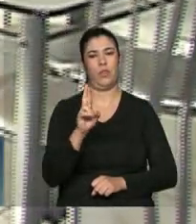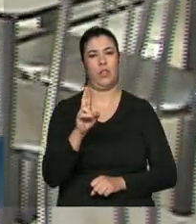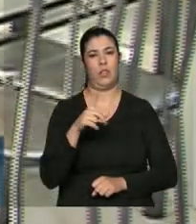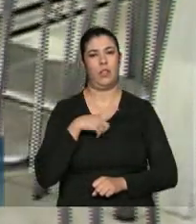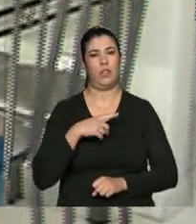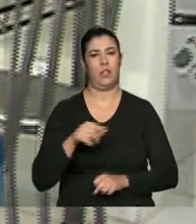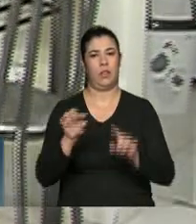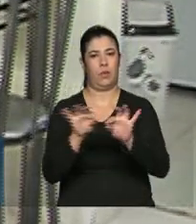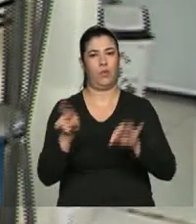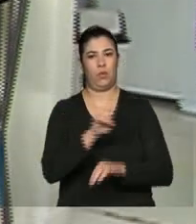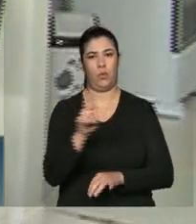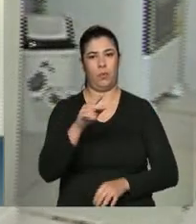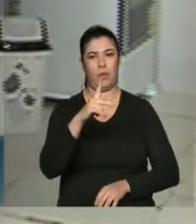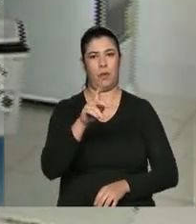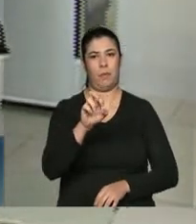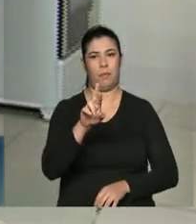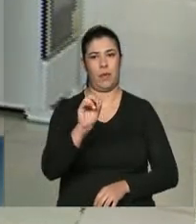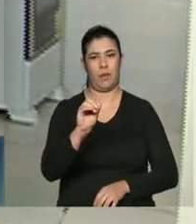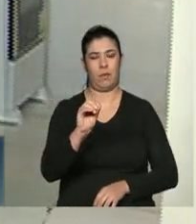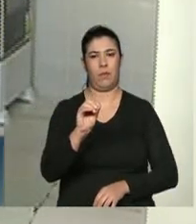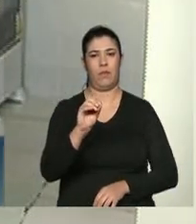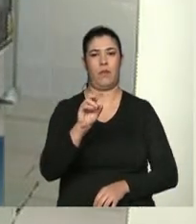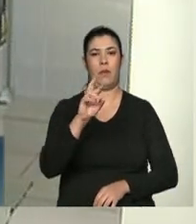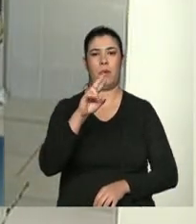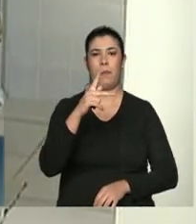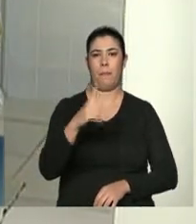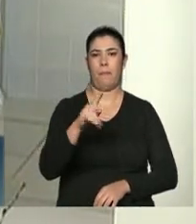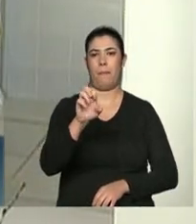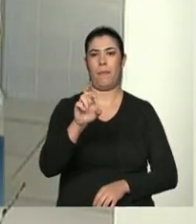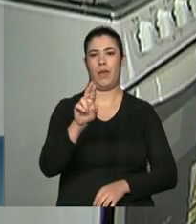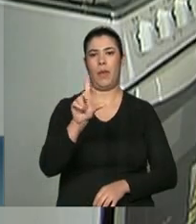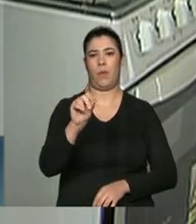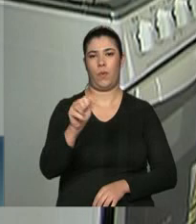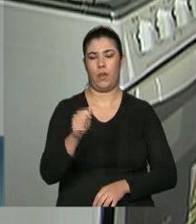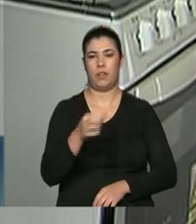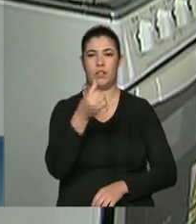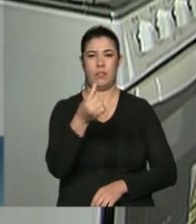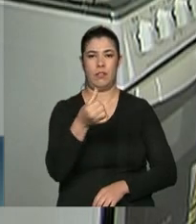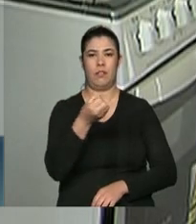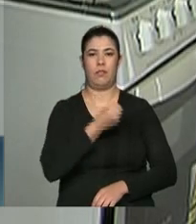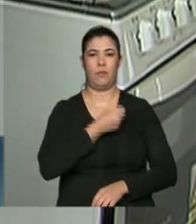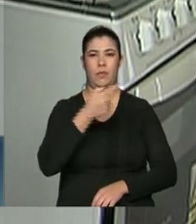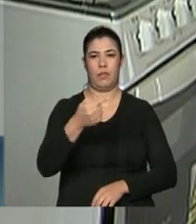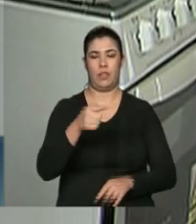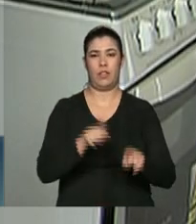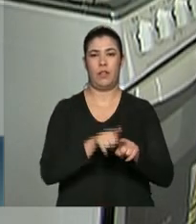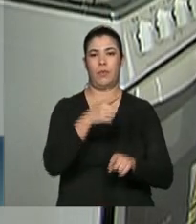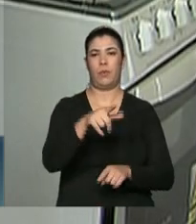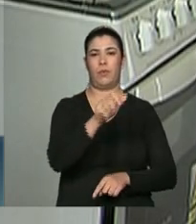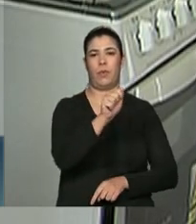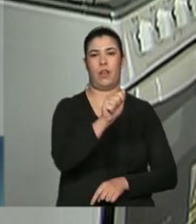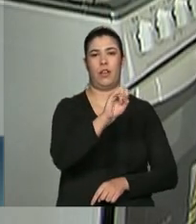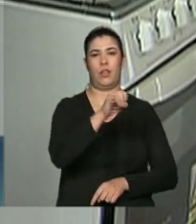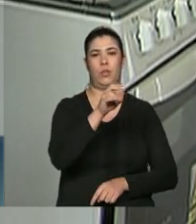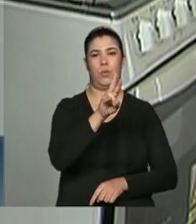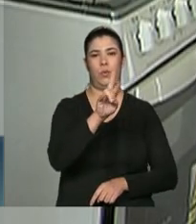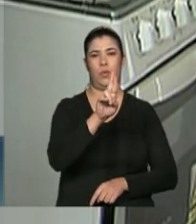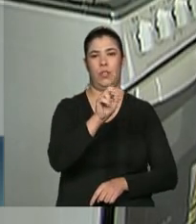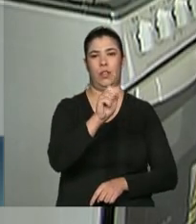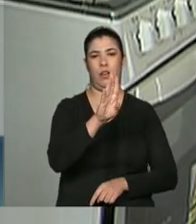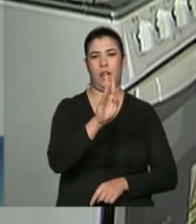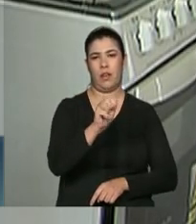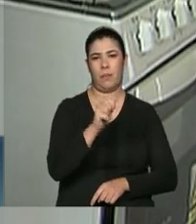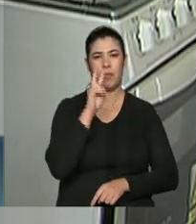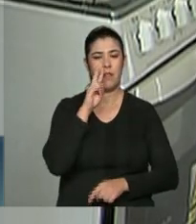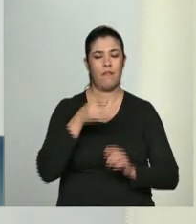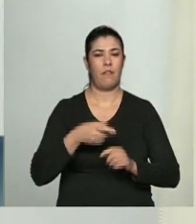residenciais Pérola 6 e 7 e Ajuricaba. Essas são imagens, você acompanha imagens que foram feitas um pouquinho